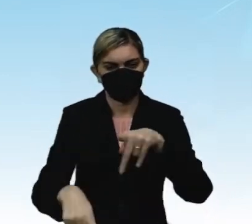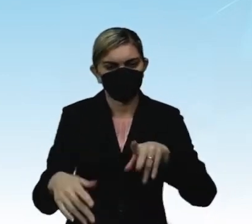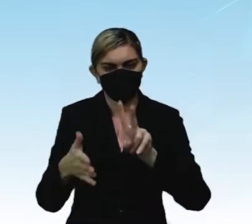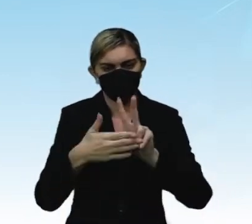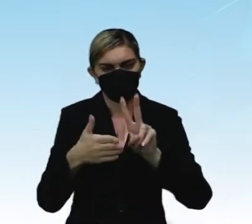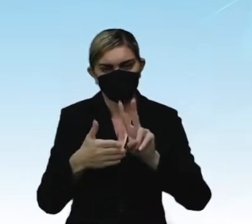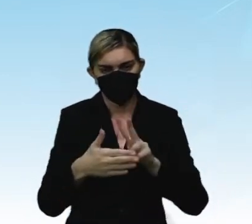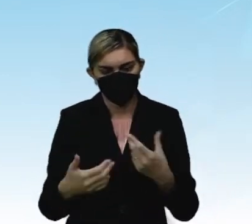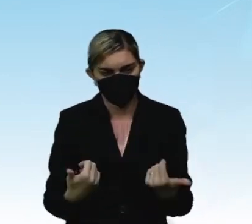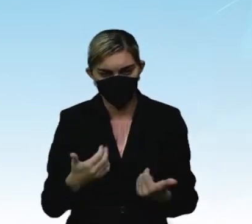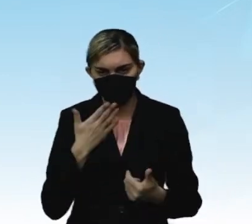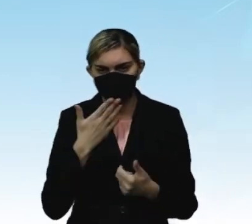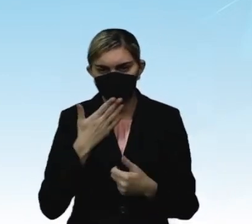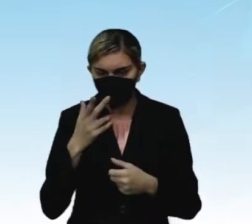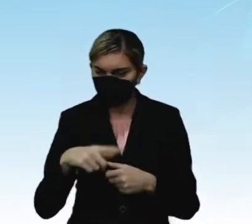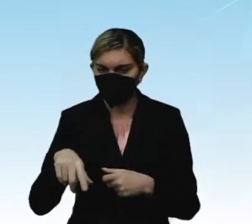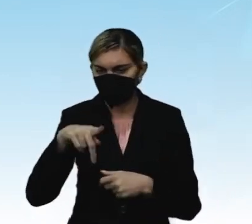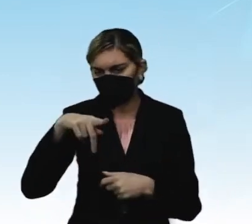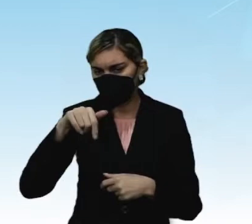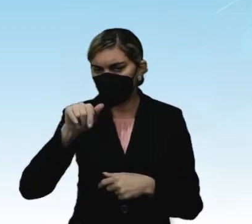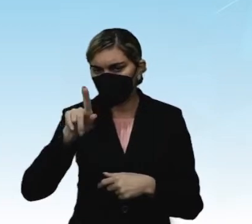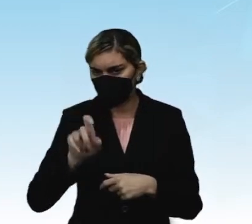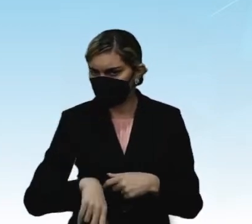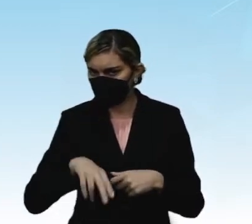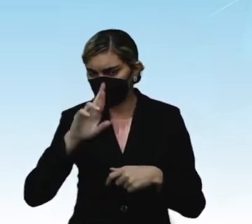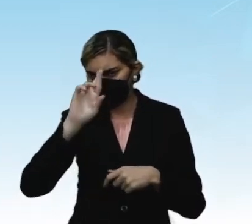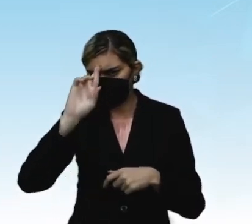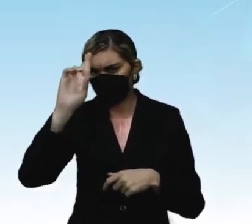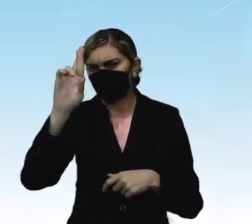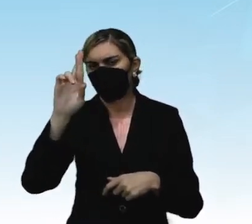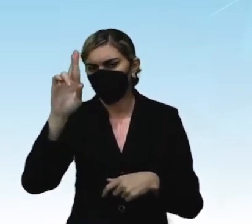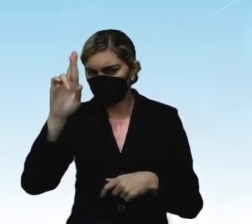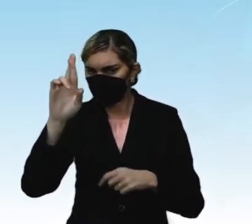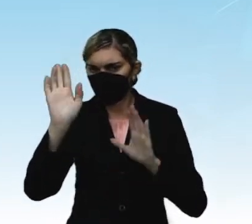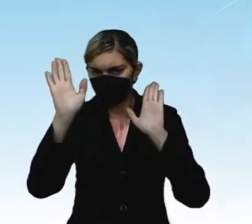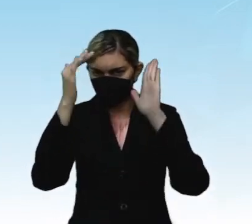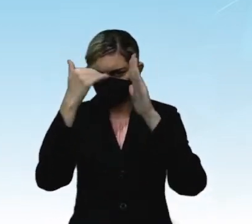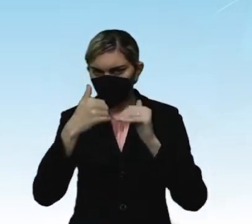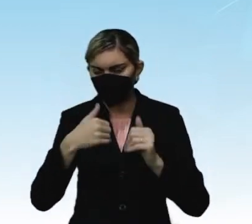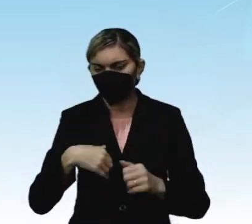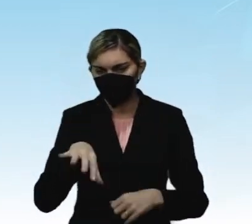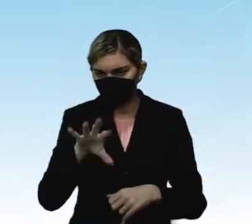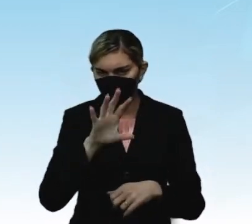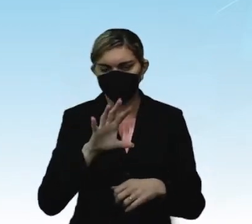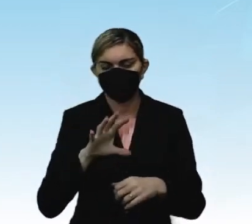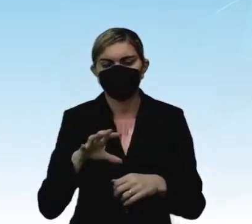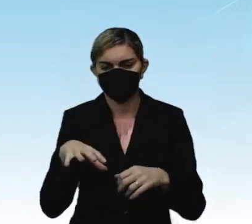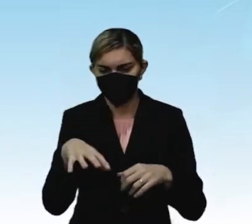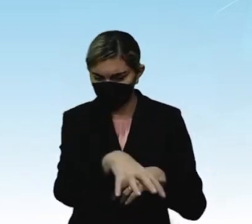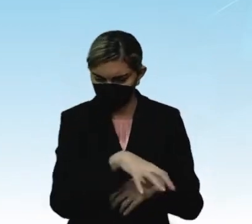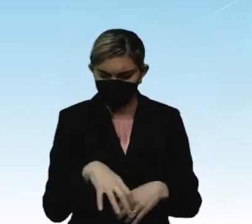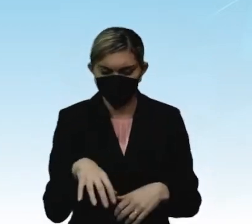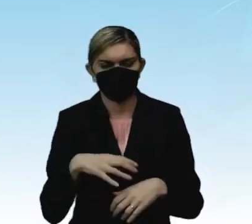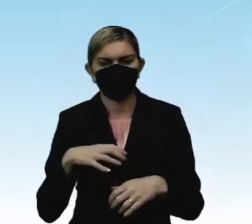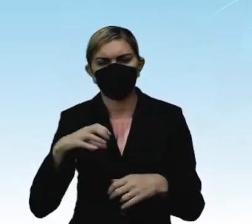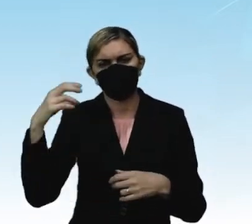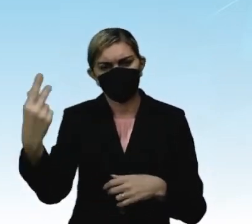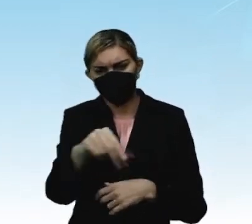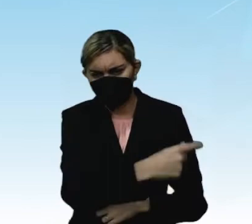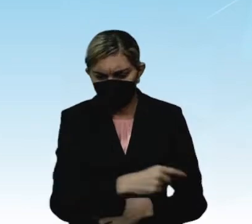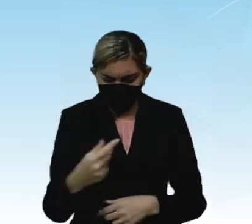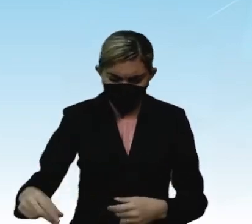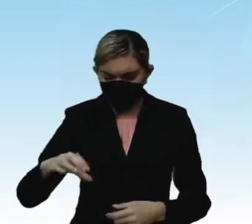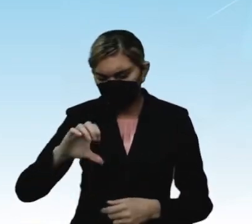indígena, tá bom? Esse é o pajé, que é como se fosse o sacerdote da tribo, ok? E o curandeiro,